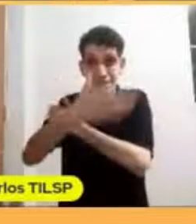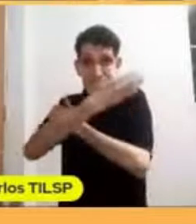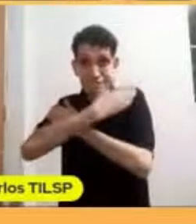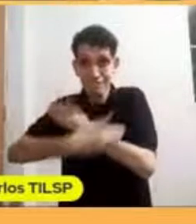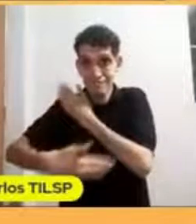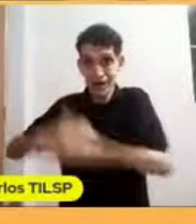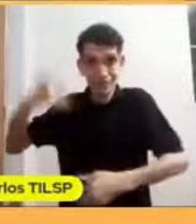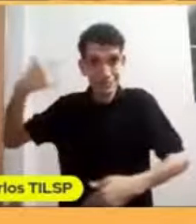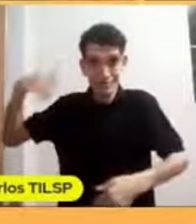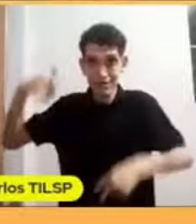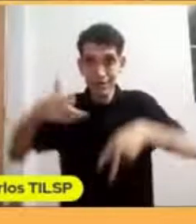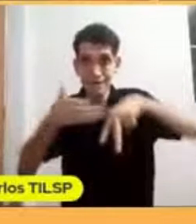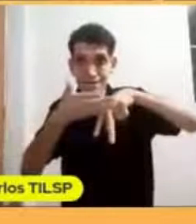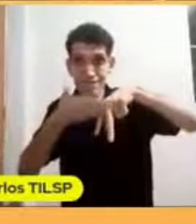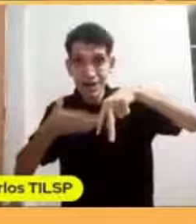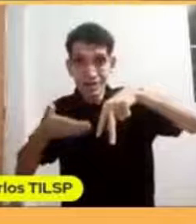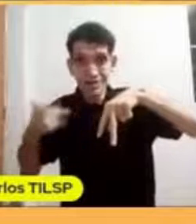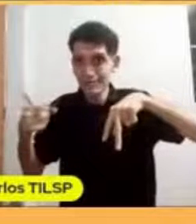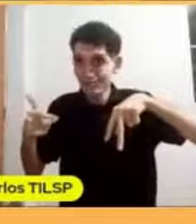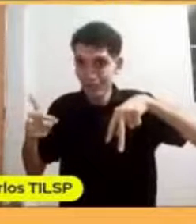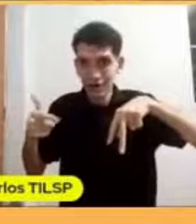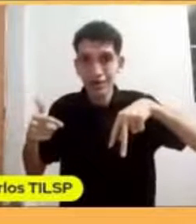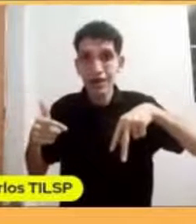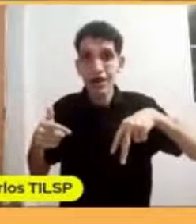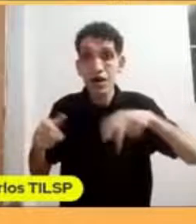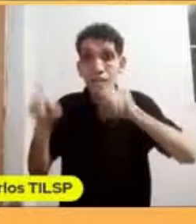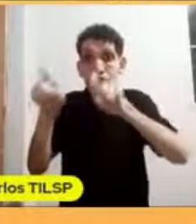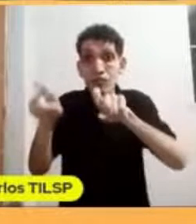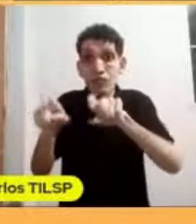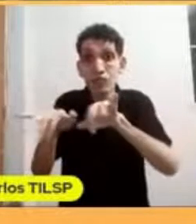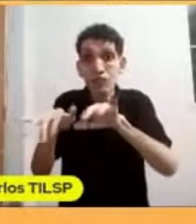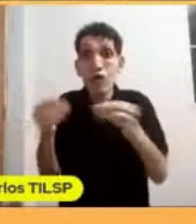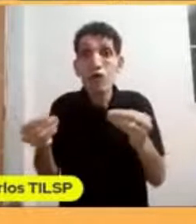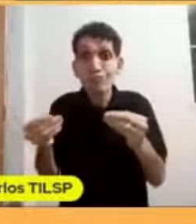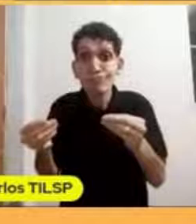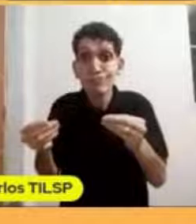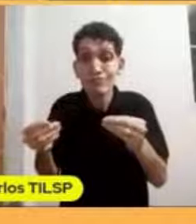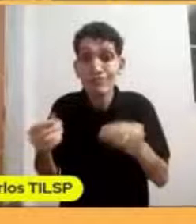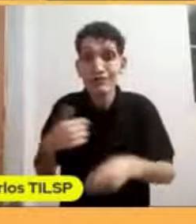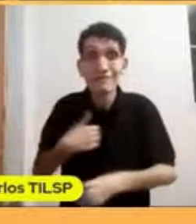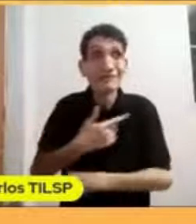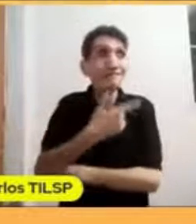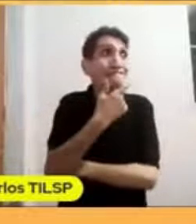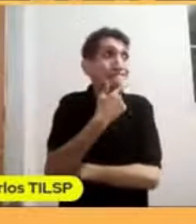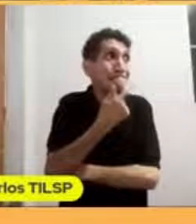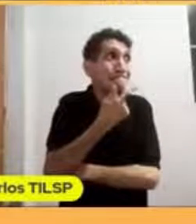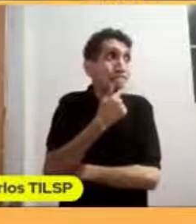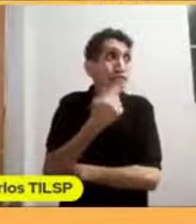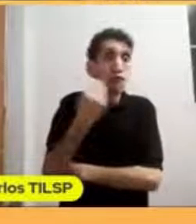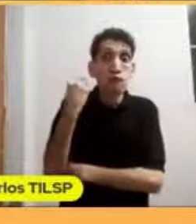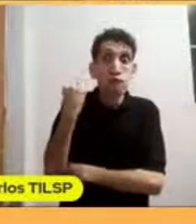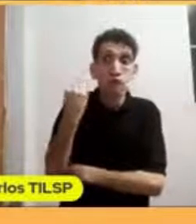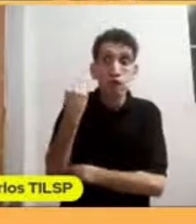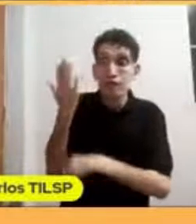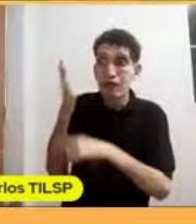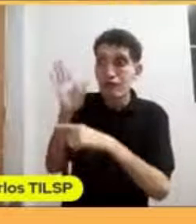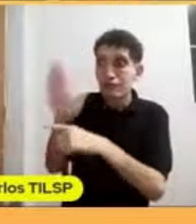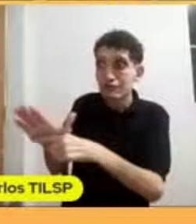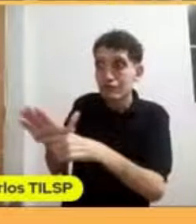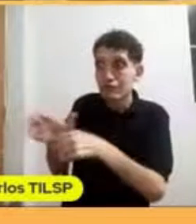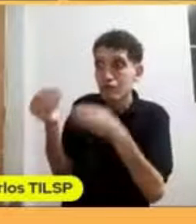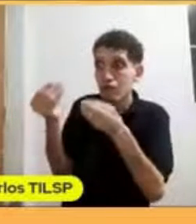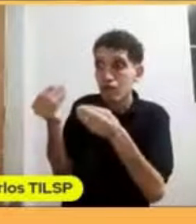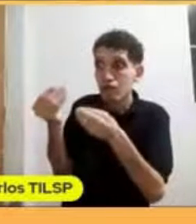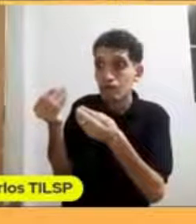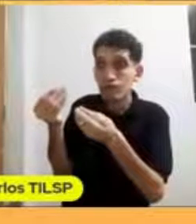Na época, não tinha tantas tecnologias disponíveis para a gente tinha que pensar em soluções de como fazer com que aquela pessoa